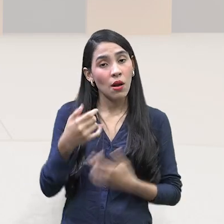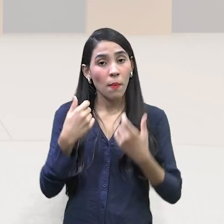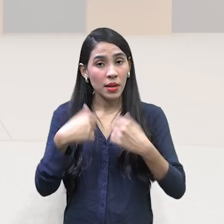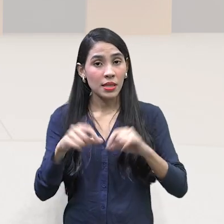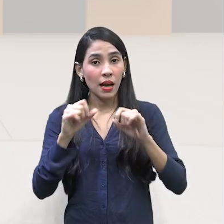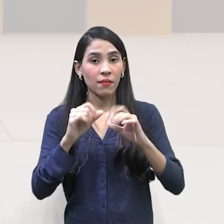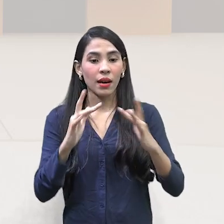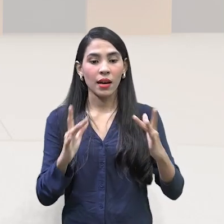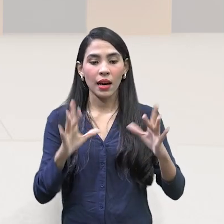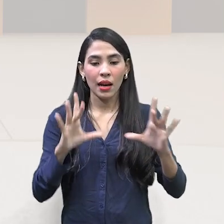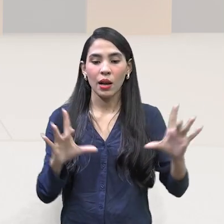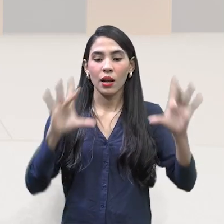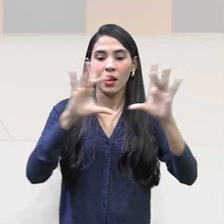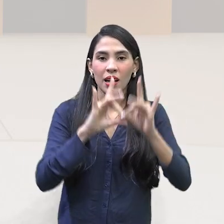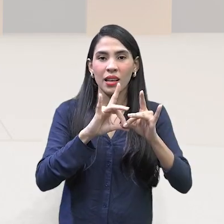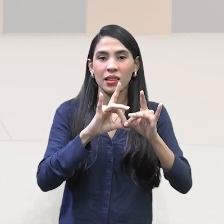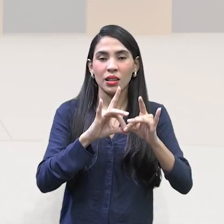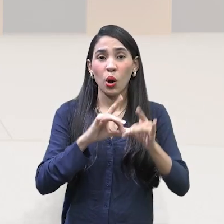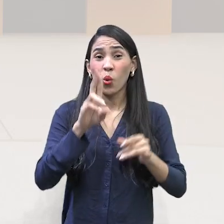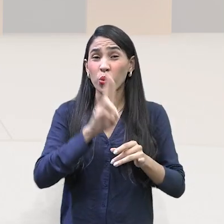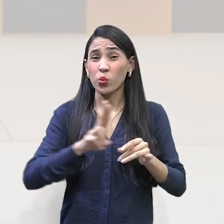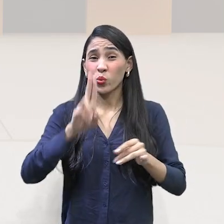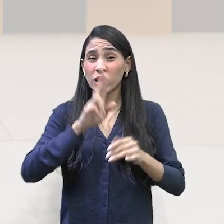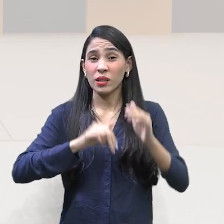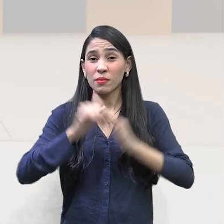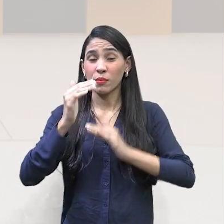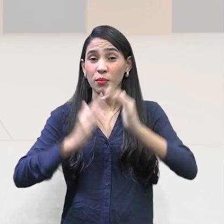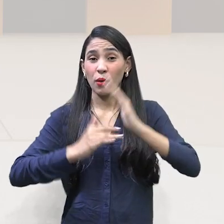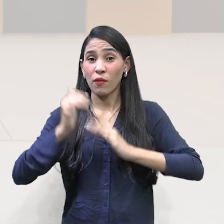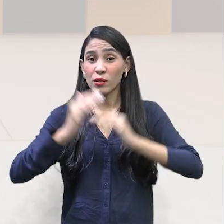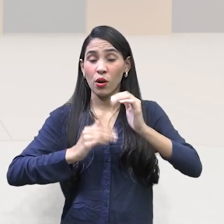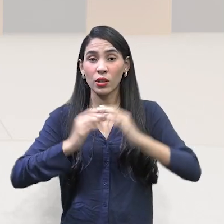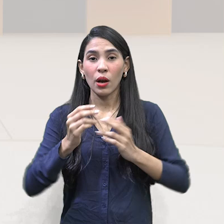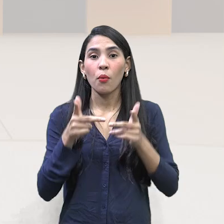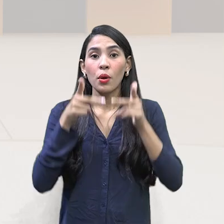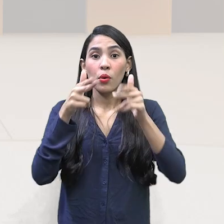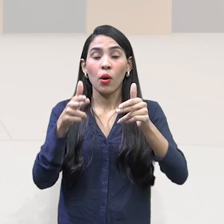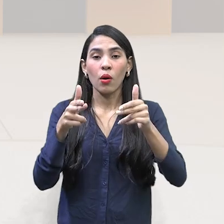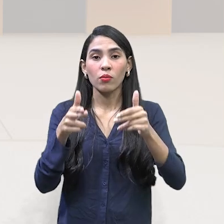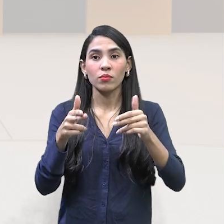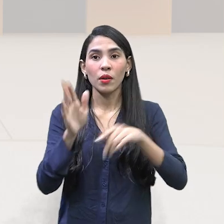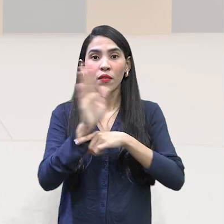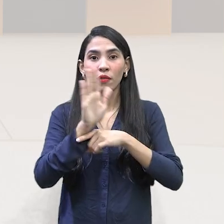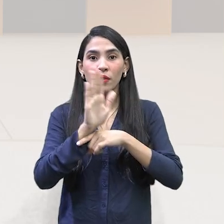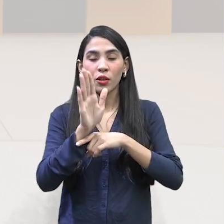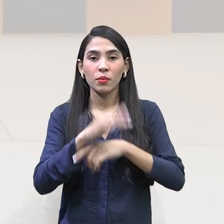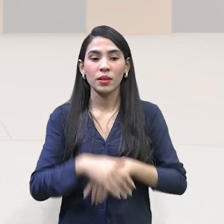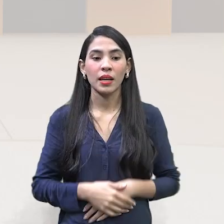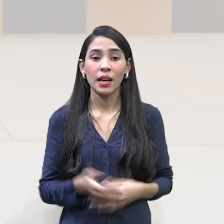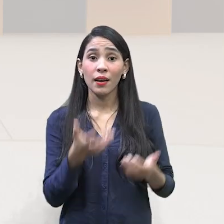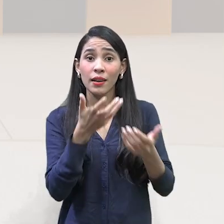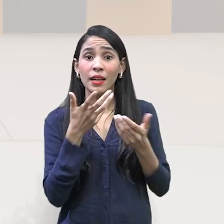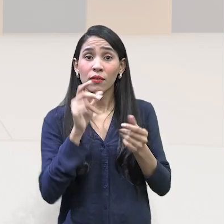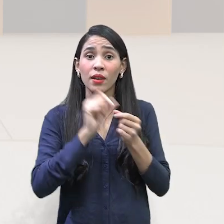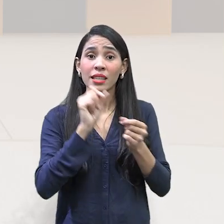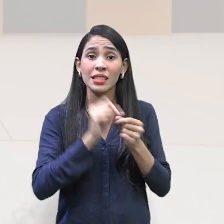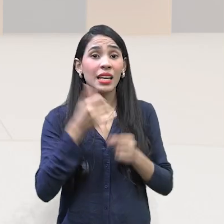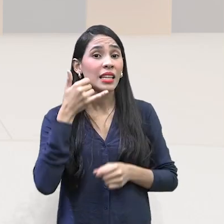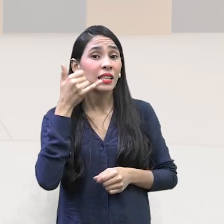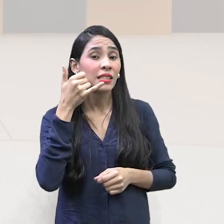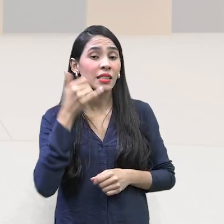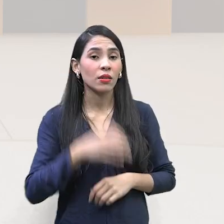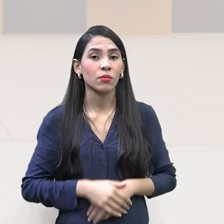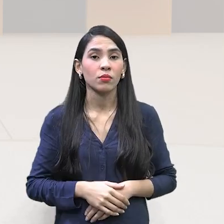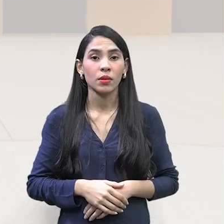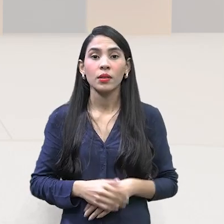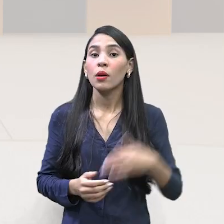ser conectadas manualmente por um profissional, igual como a gente vê aí em muitos filmes, né? Quero fazer uma ligação, então liga aí, fala